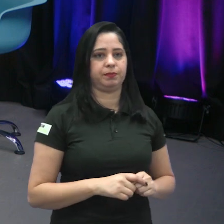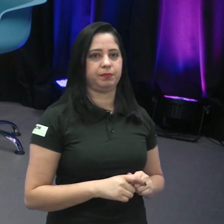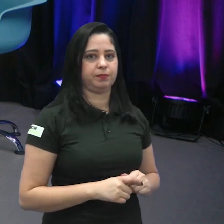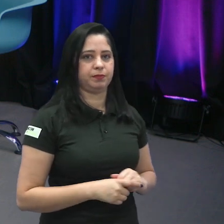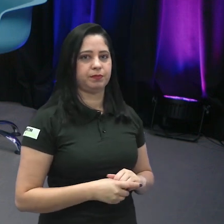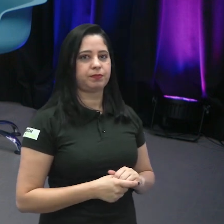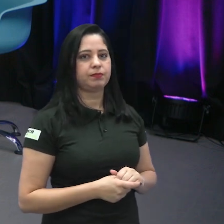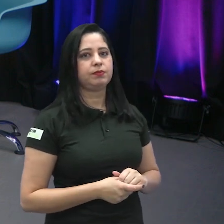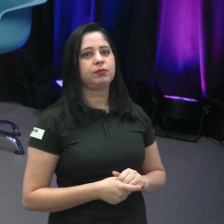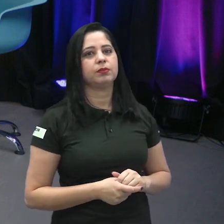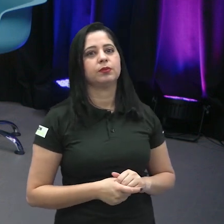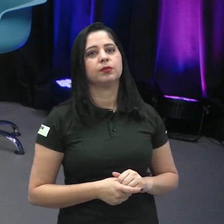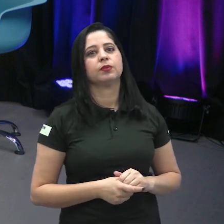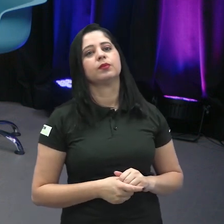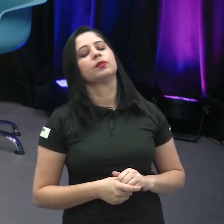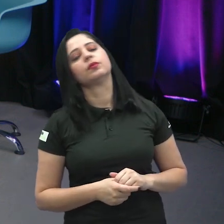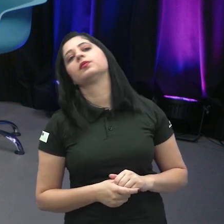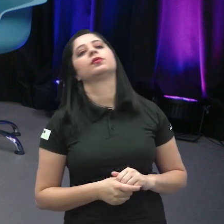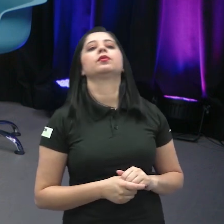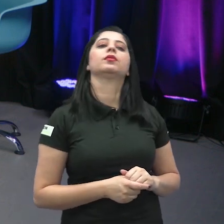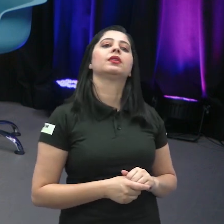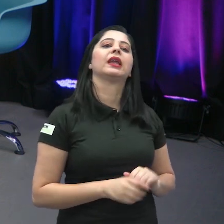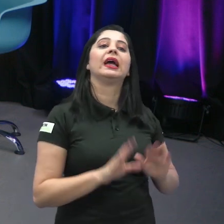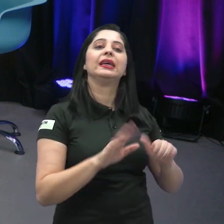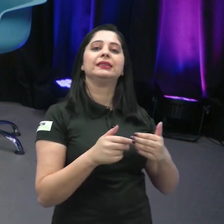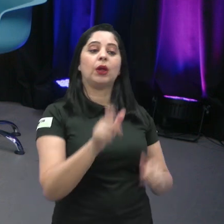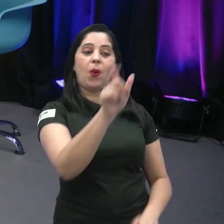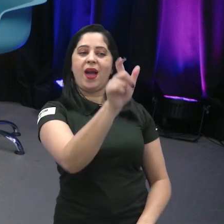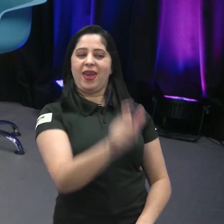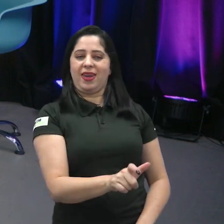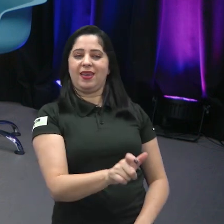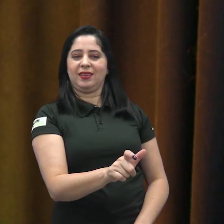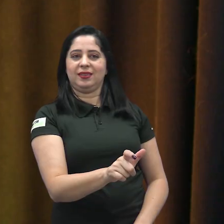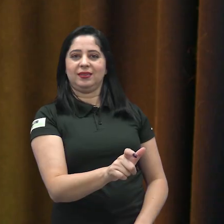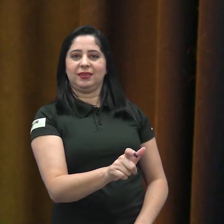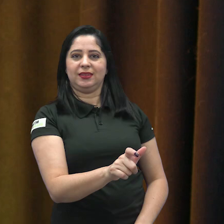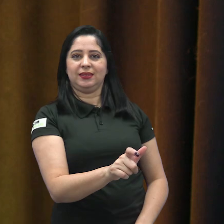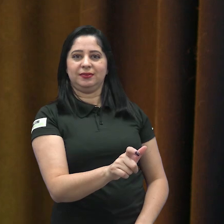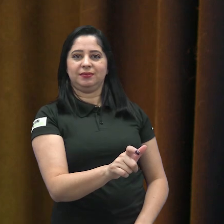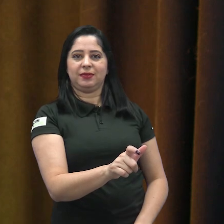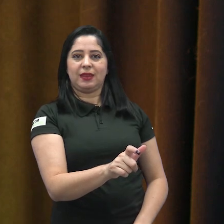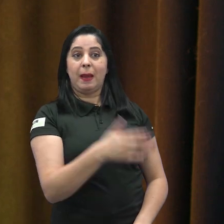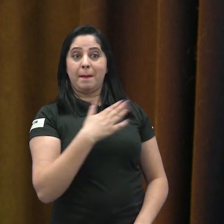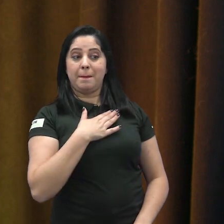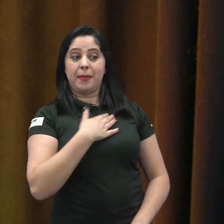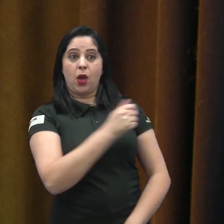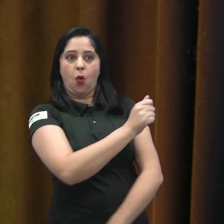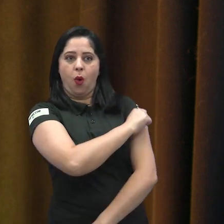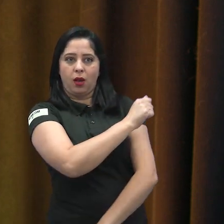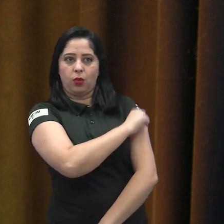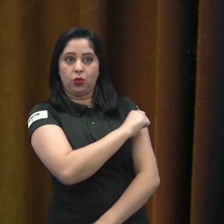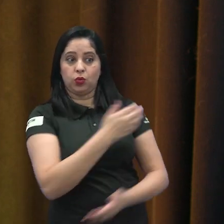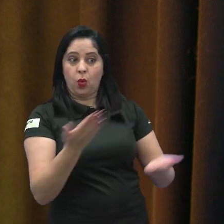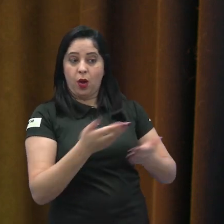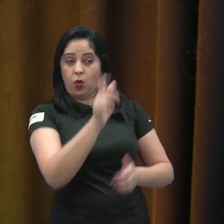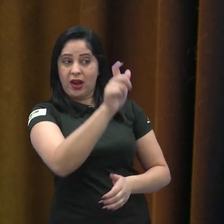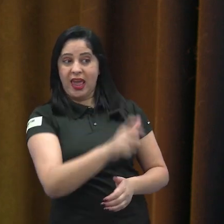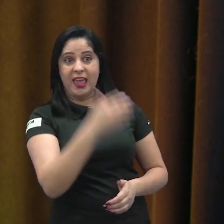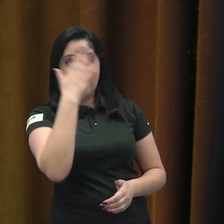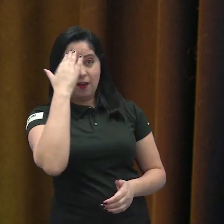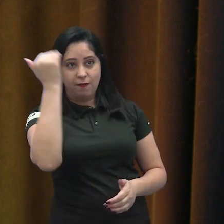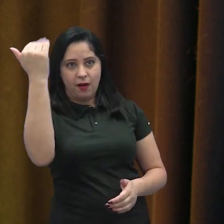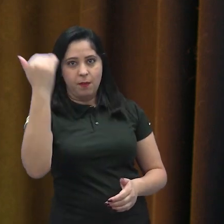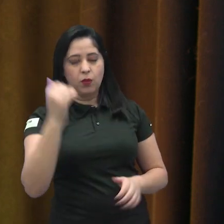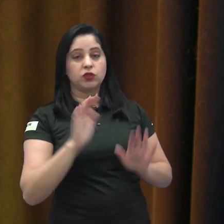Por exemplo, o que eu acho sobre essa coisa de um atleta que foi meu atleta, e o Yuri é um deles, mas tem